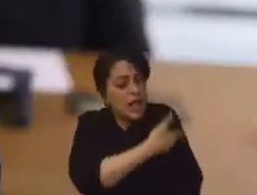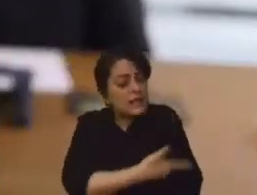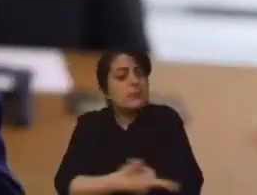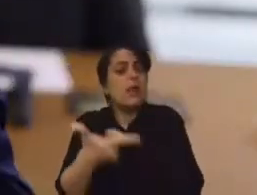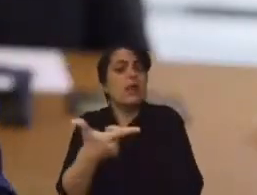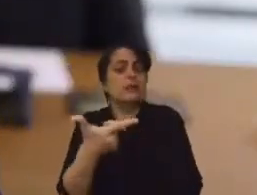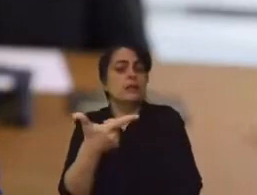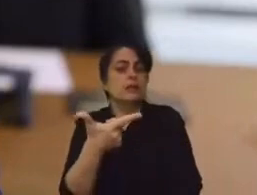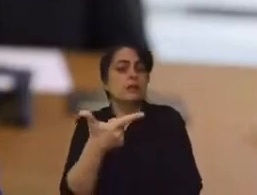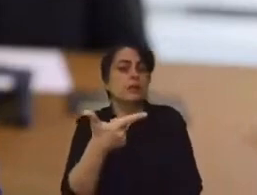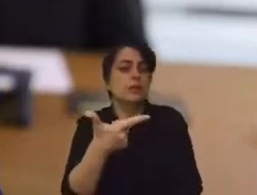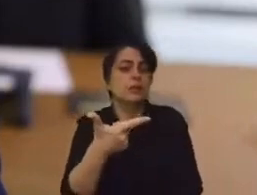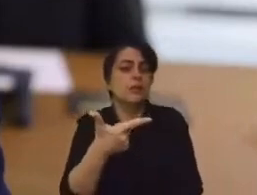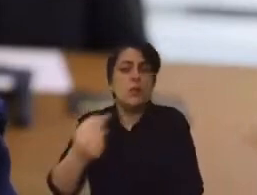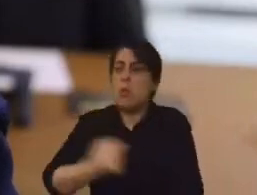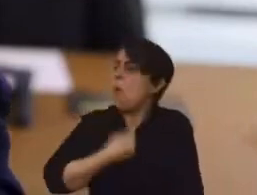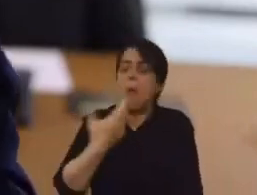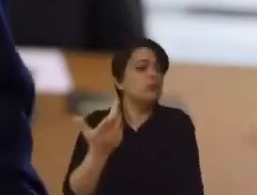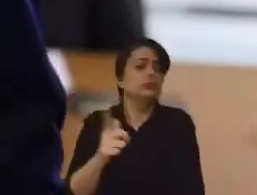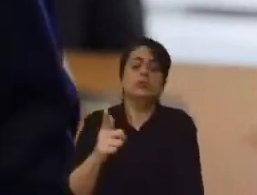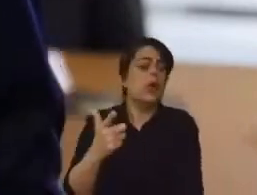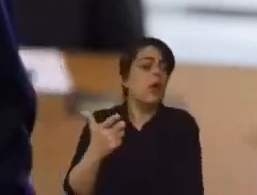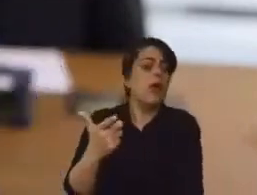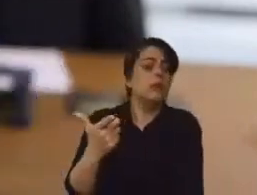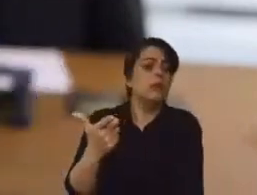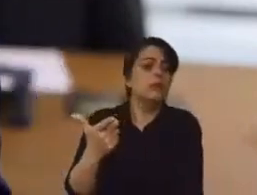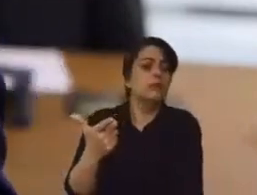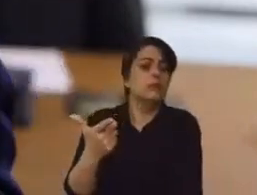sem ódio, sem rancor.